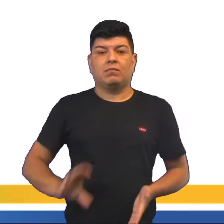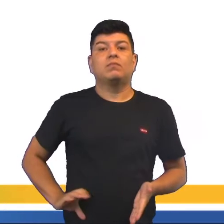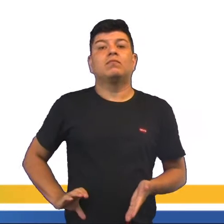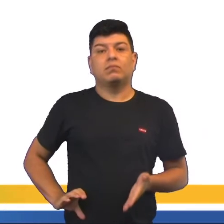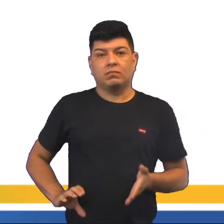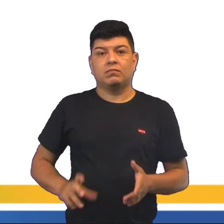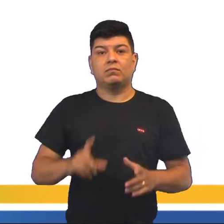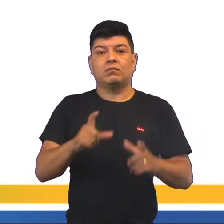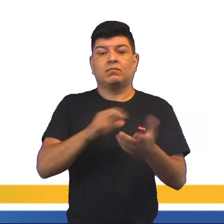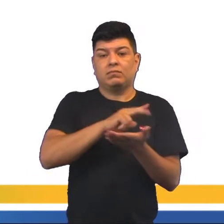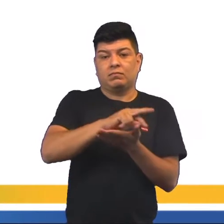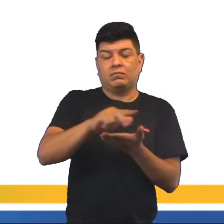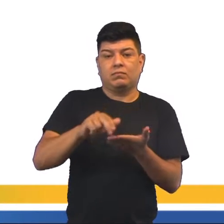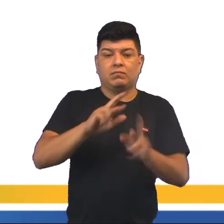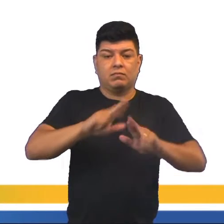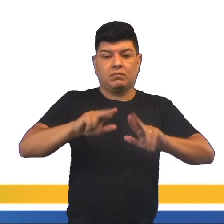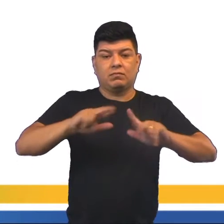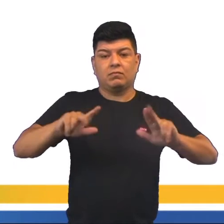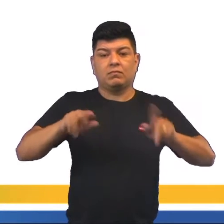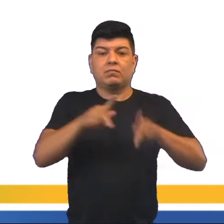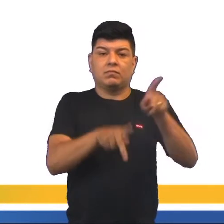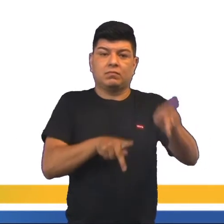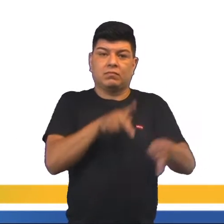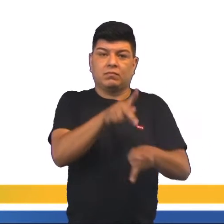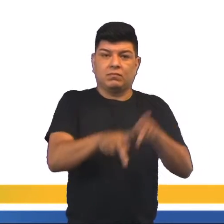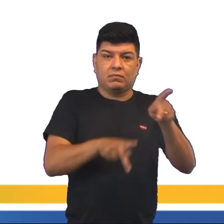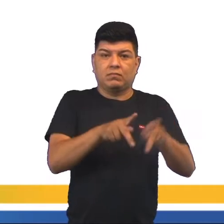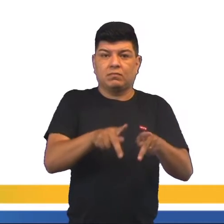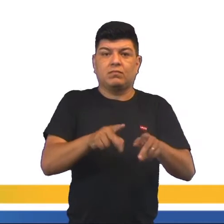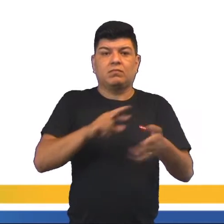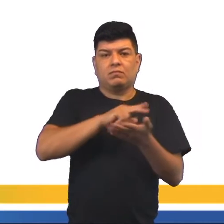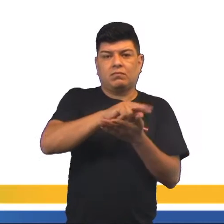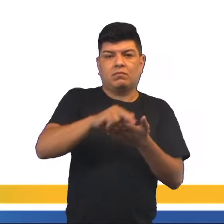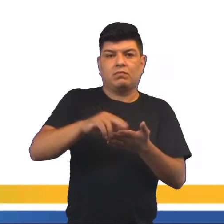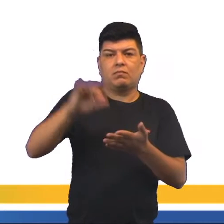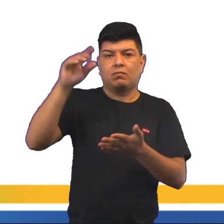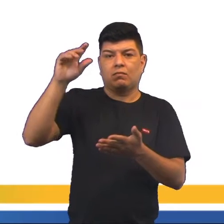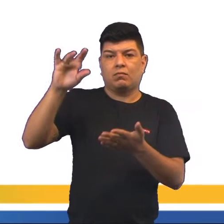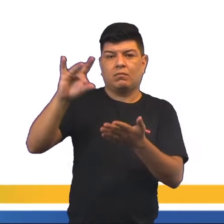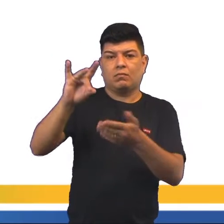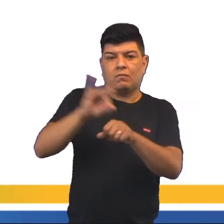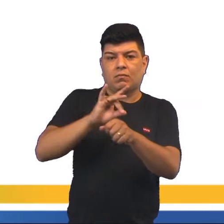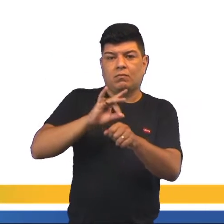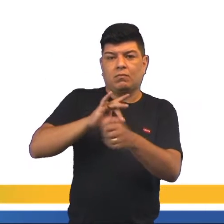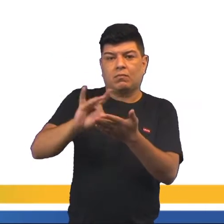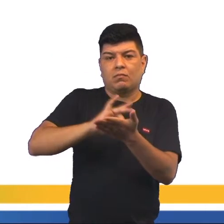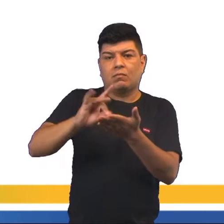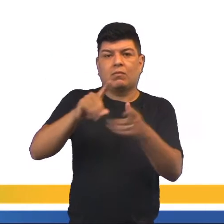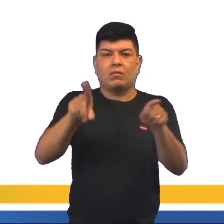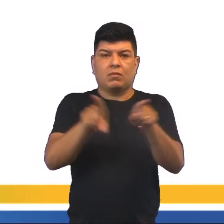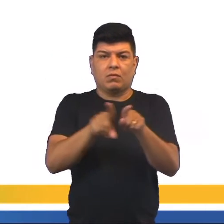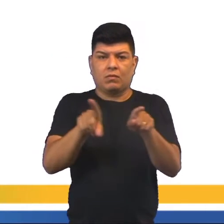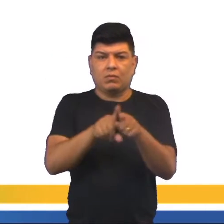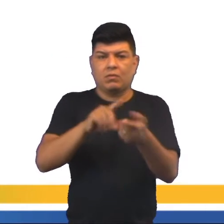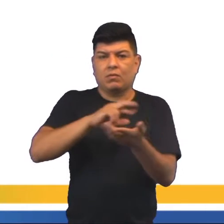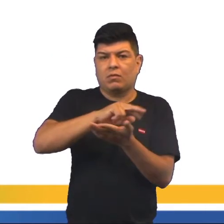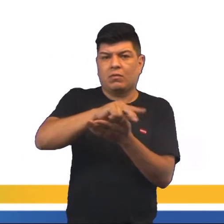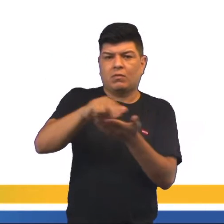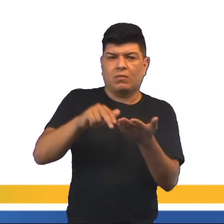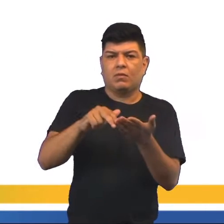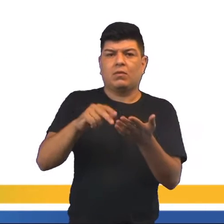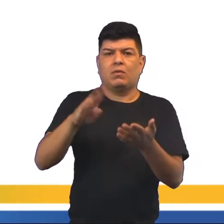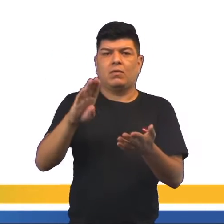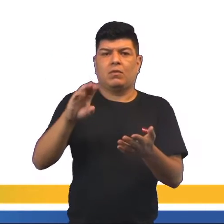região, haviam diferentes povos, né, fixados, como os filisteus, os cananeus, né, os amalecitas,